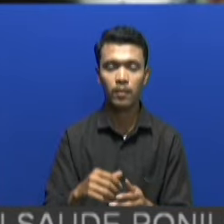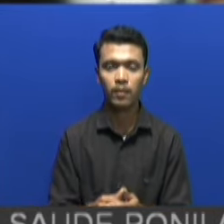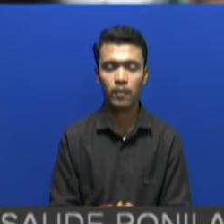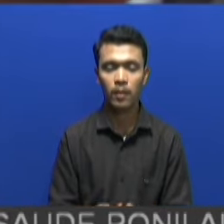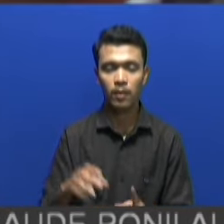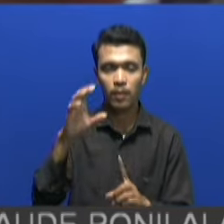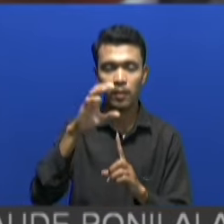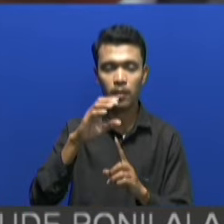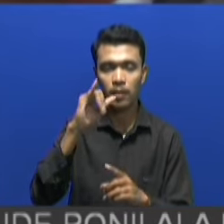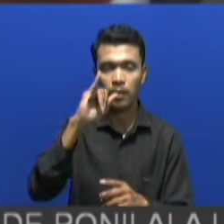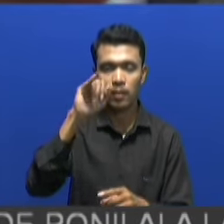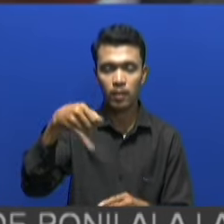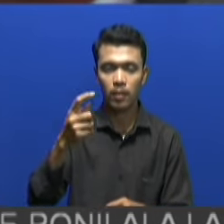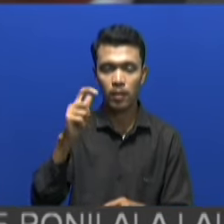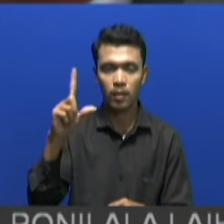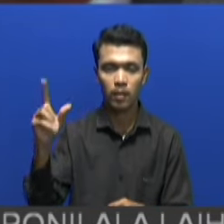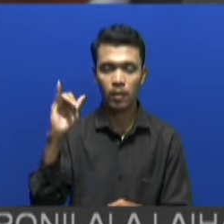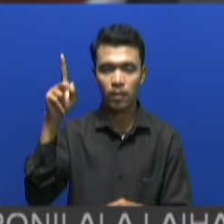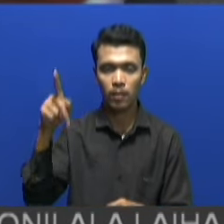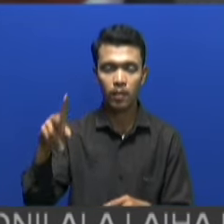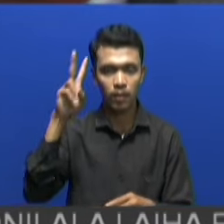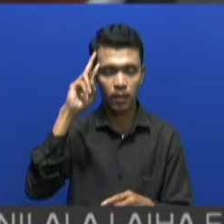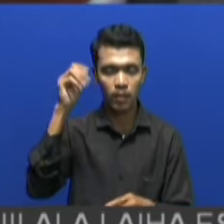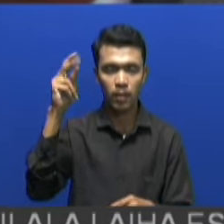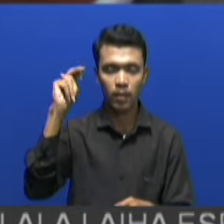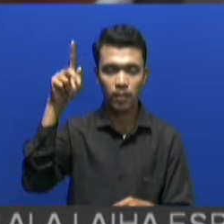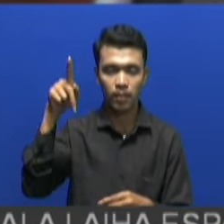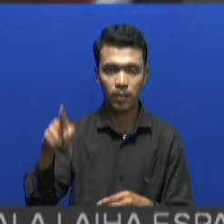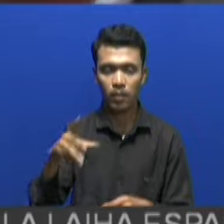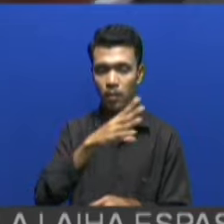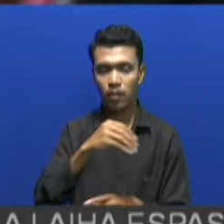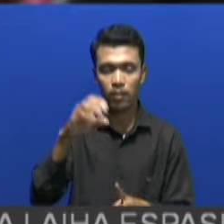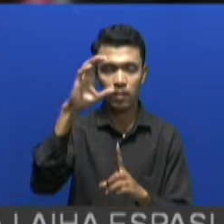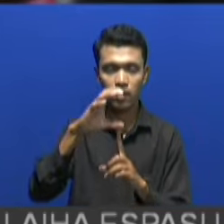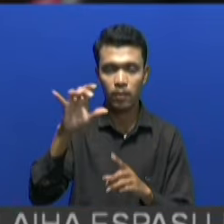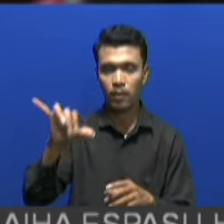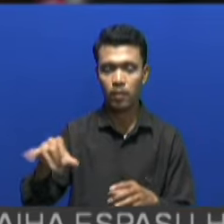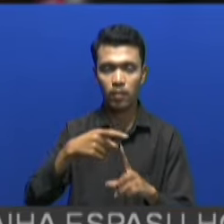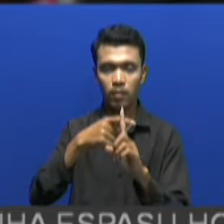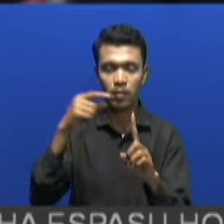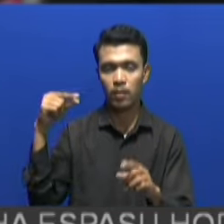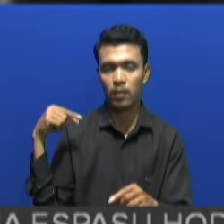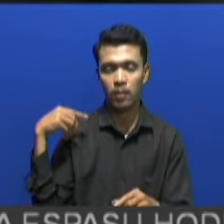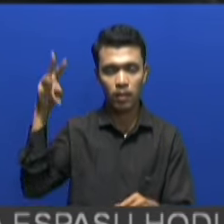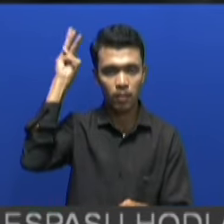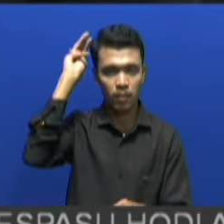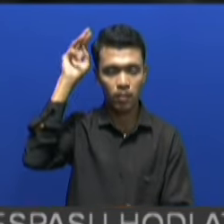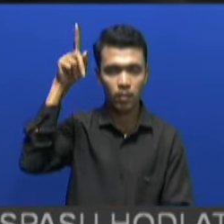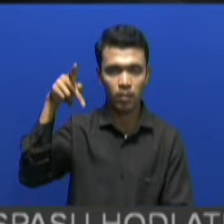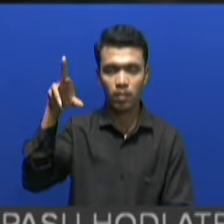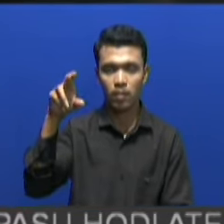presidente IZLIP, vice-presidente ANP, no cargo se fiasira Russi, gabinete Ministério